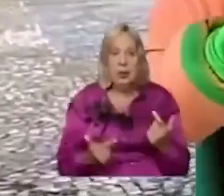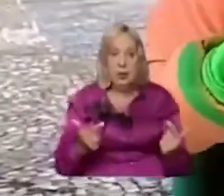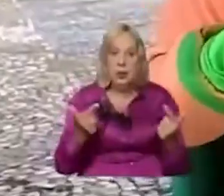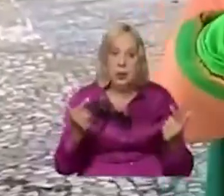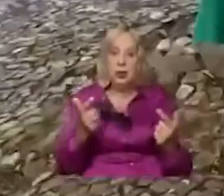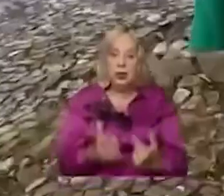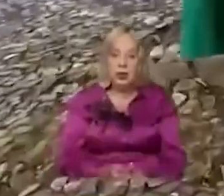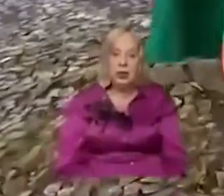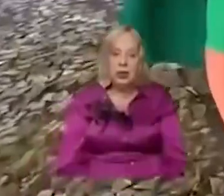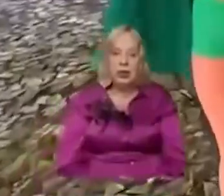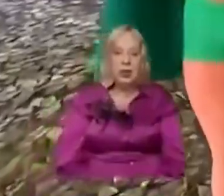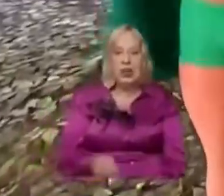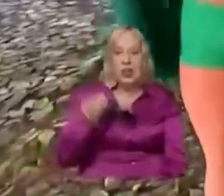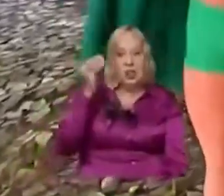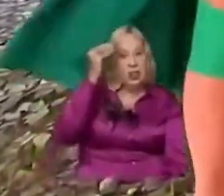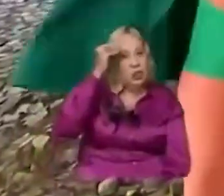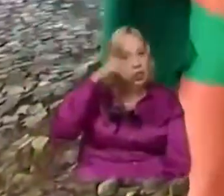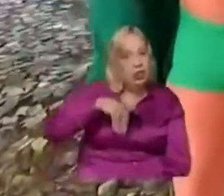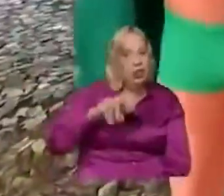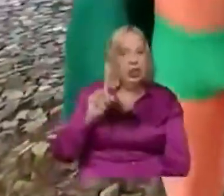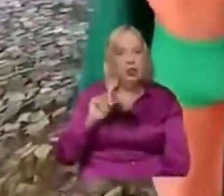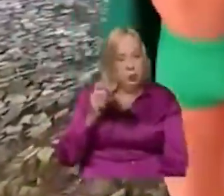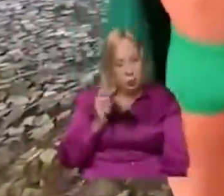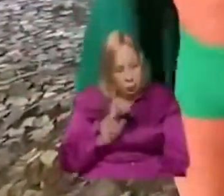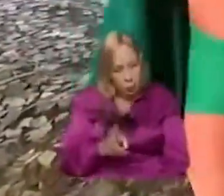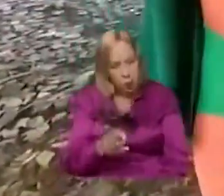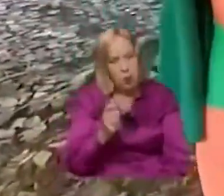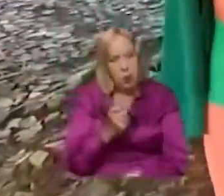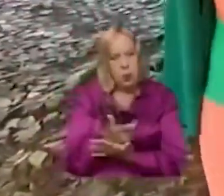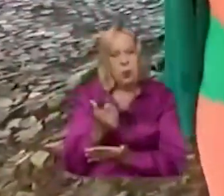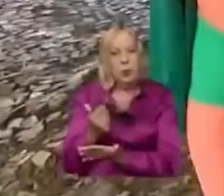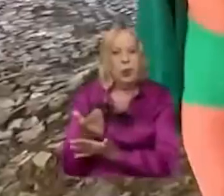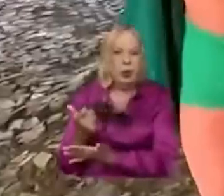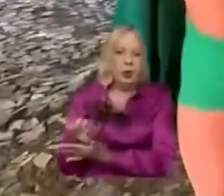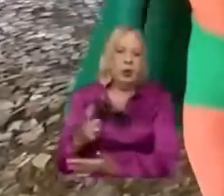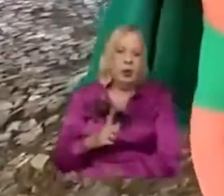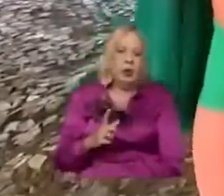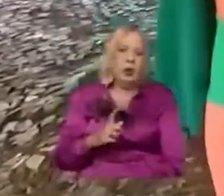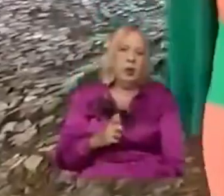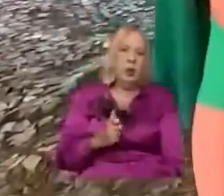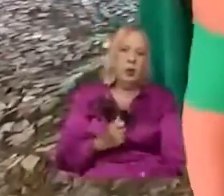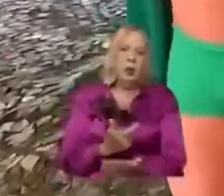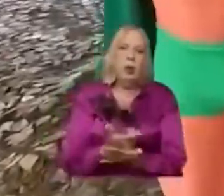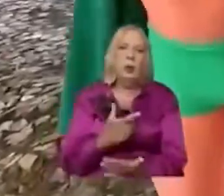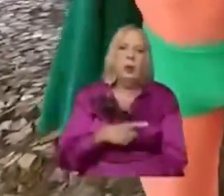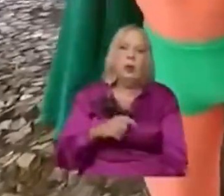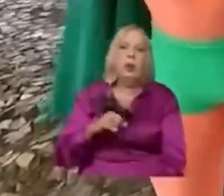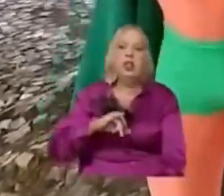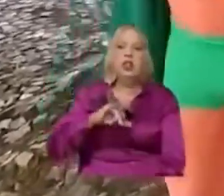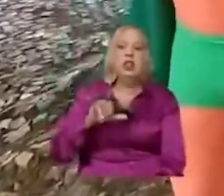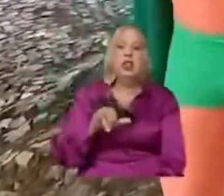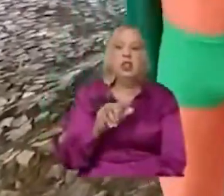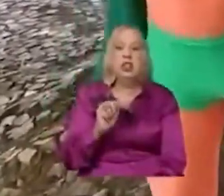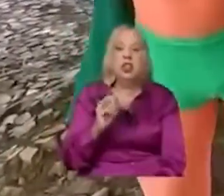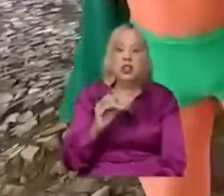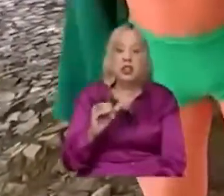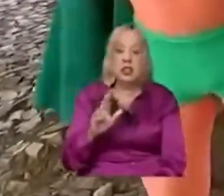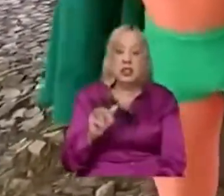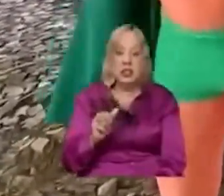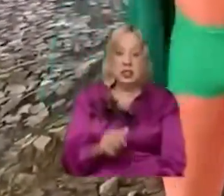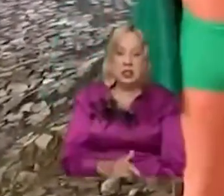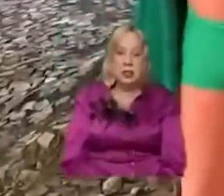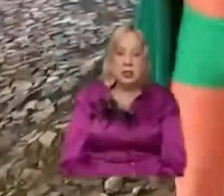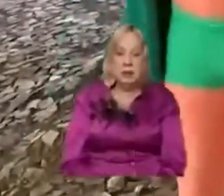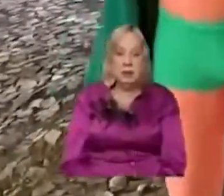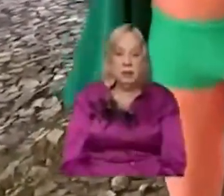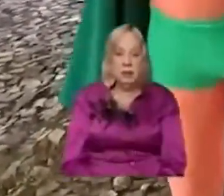não vou desistir. Ó, gente, ela garantiu o Caju Cap com a promotora pé quente, a Jacira, que faz parte da regional Estância. E daqui de Arauá, vamos